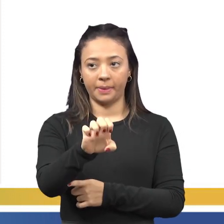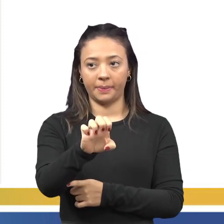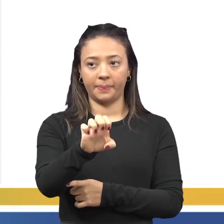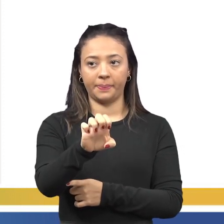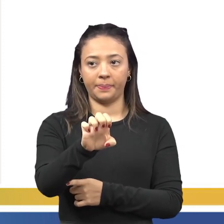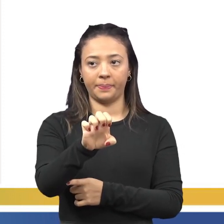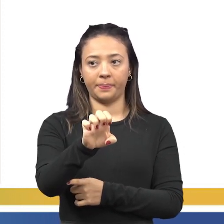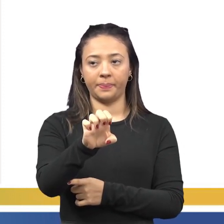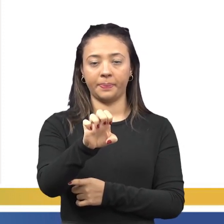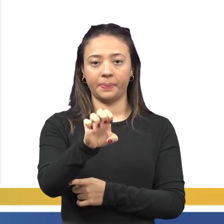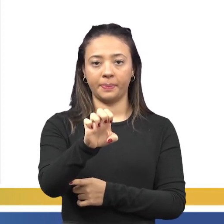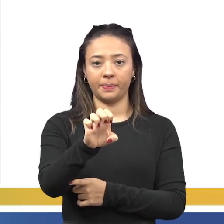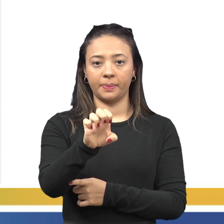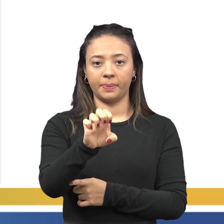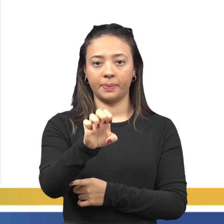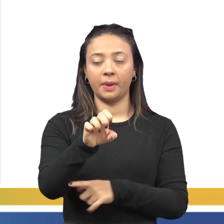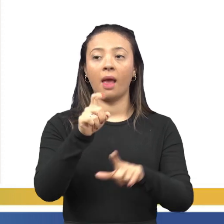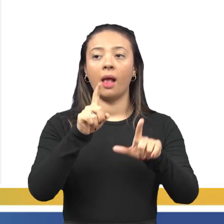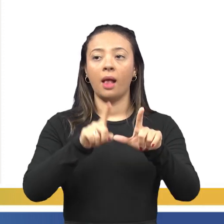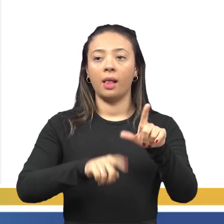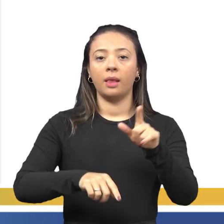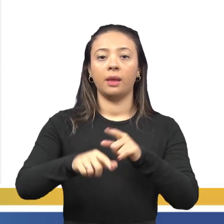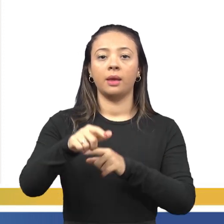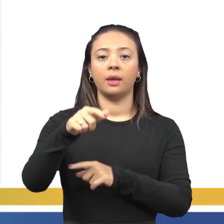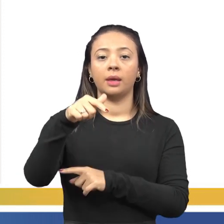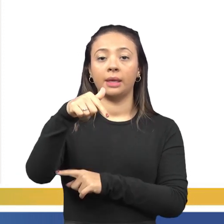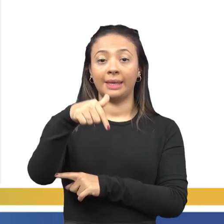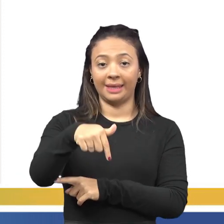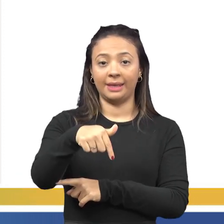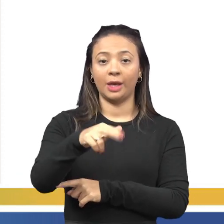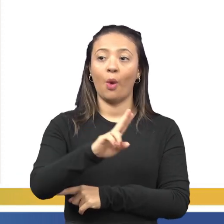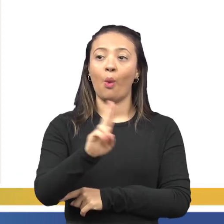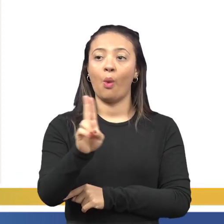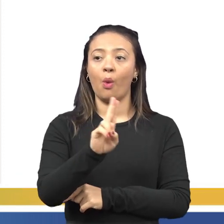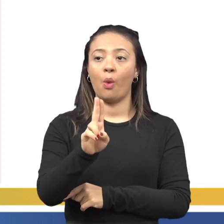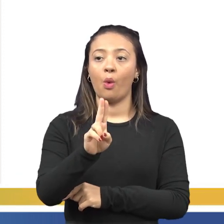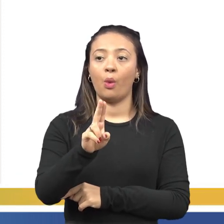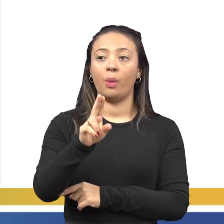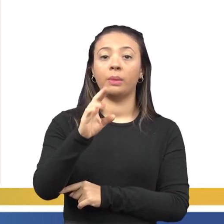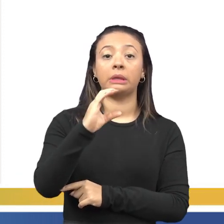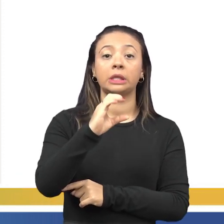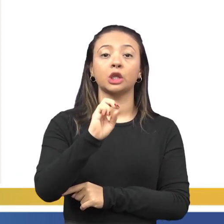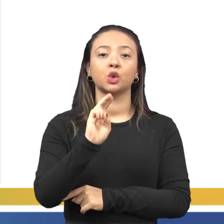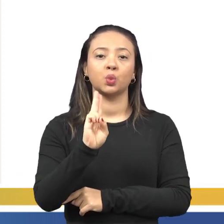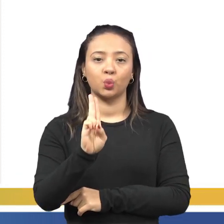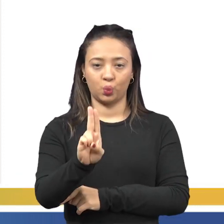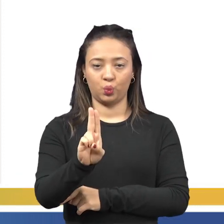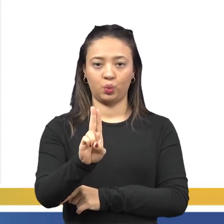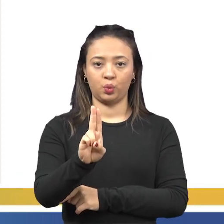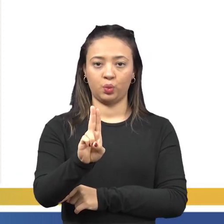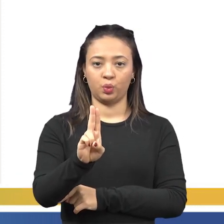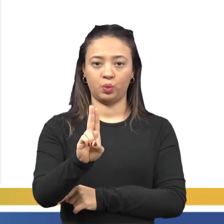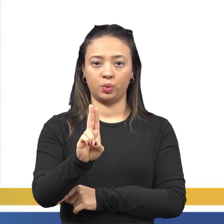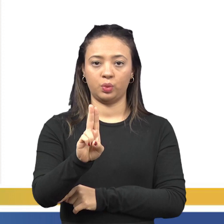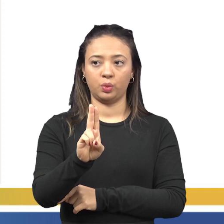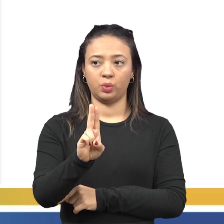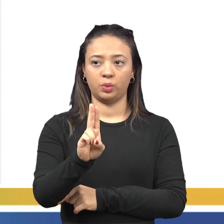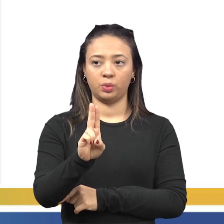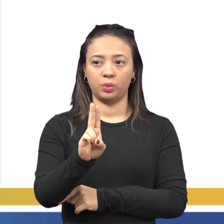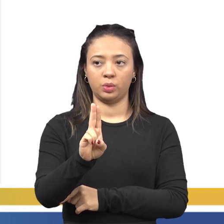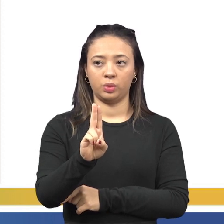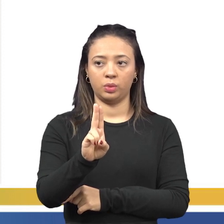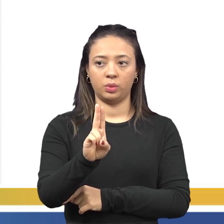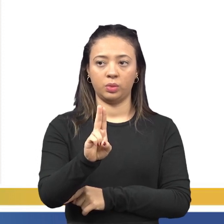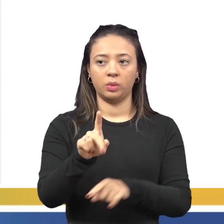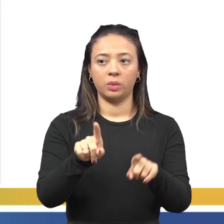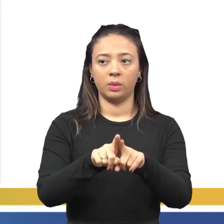ó, P. E a próxima letra é a letra Q, certo? Também se pronuncia igual à língua portuguesa.